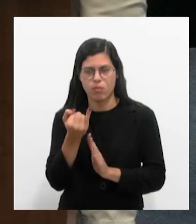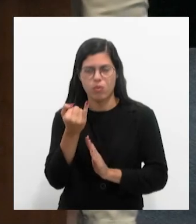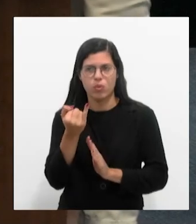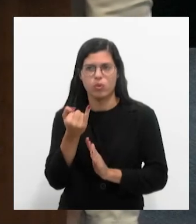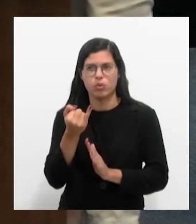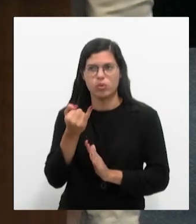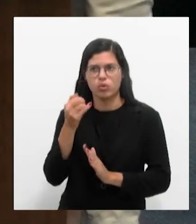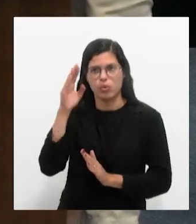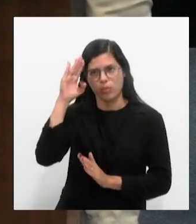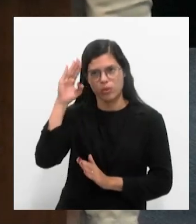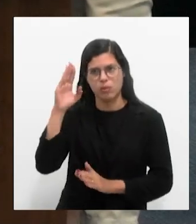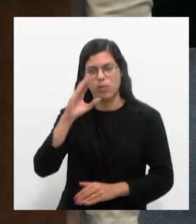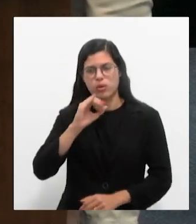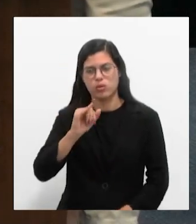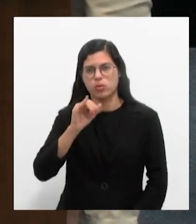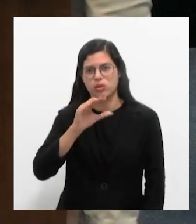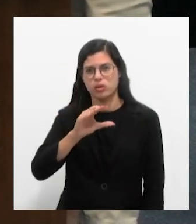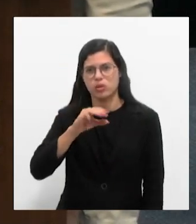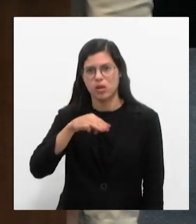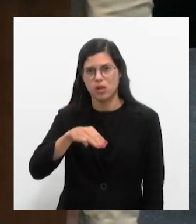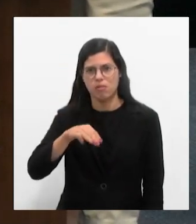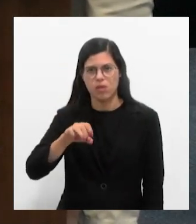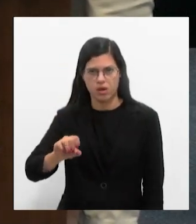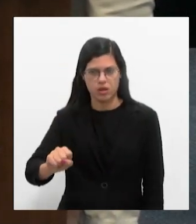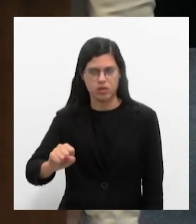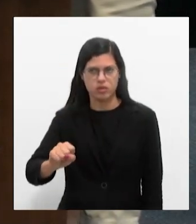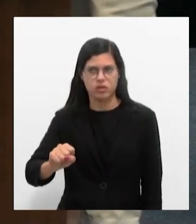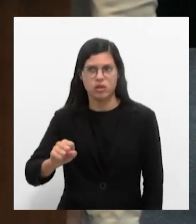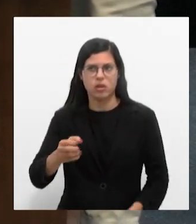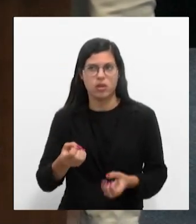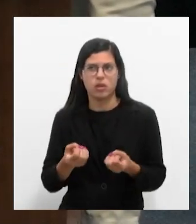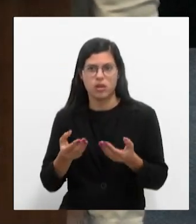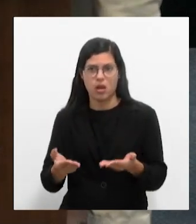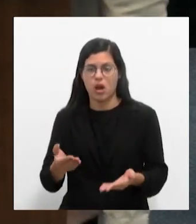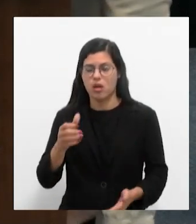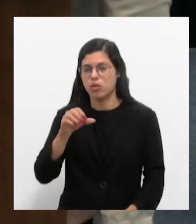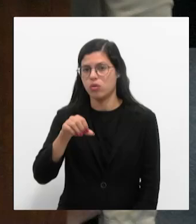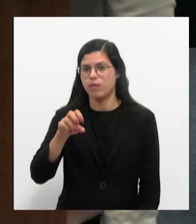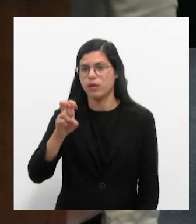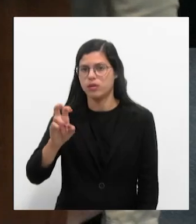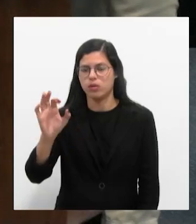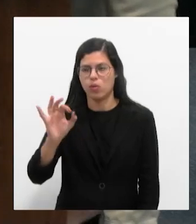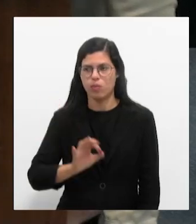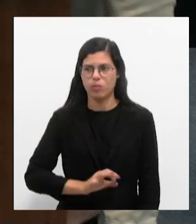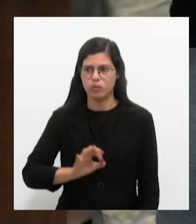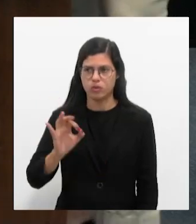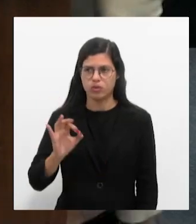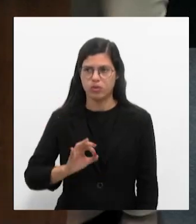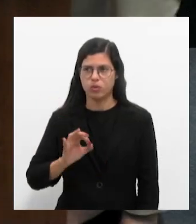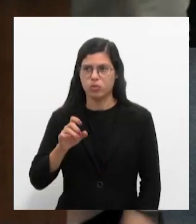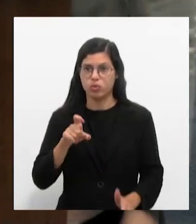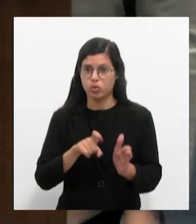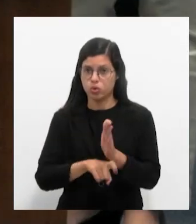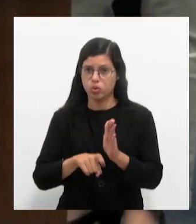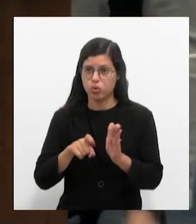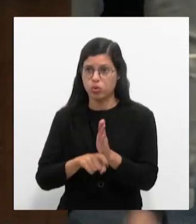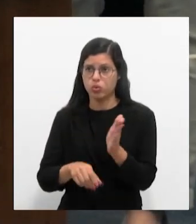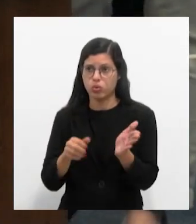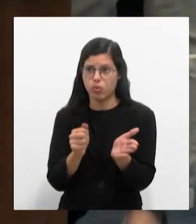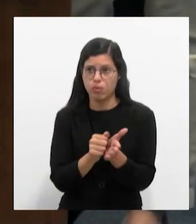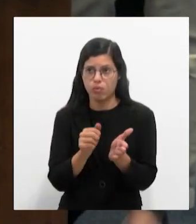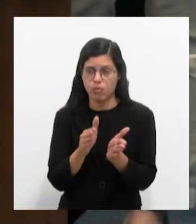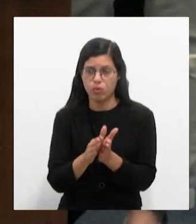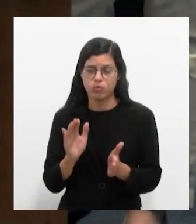principalmente o ICMS. Você dá 95% de desconto sobre multas e